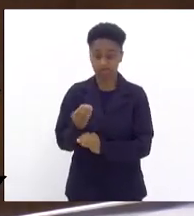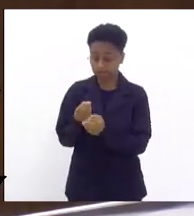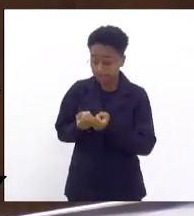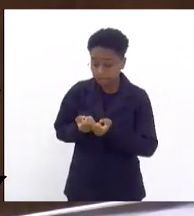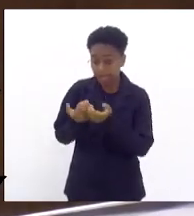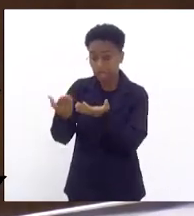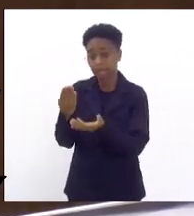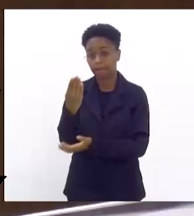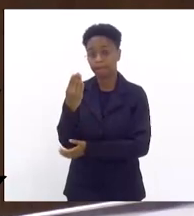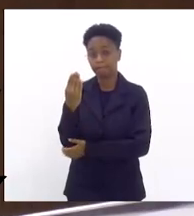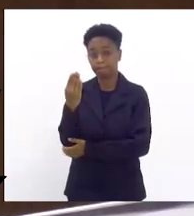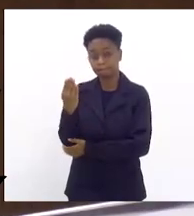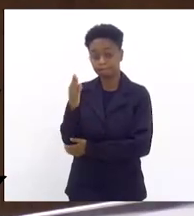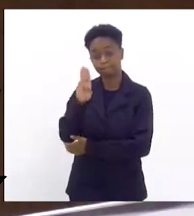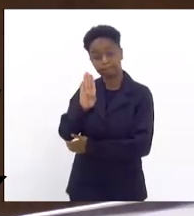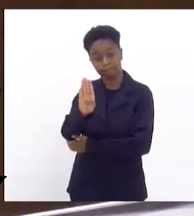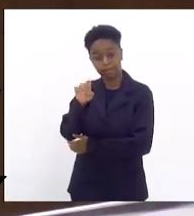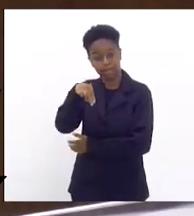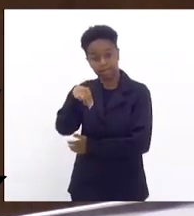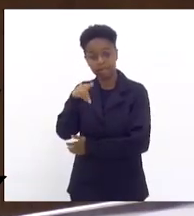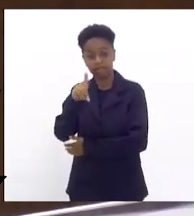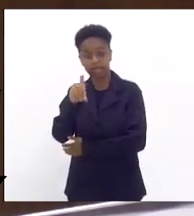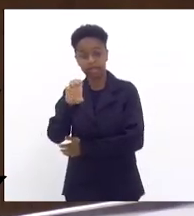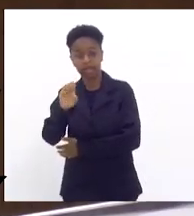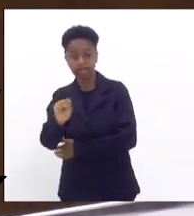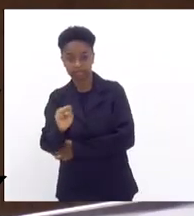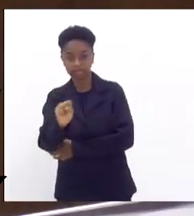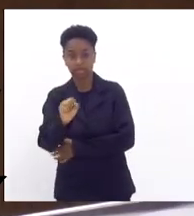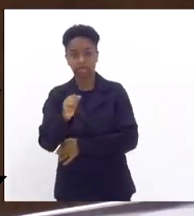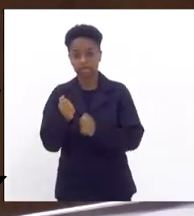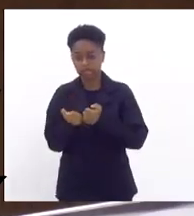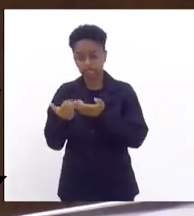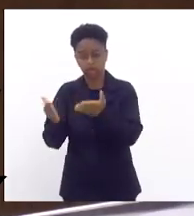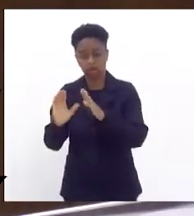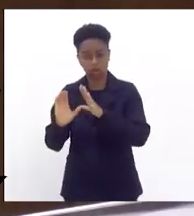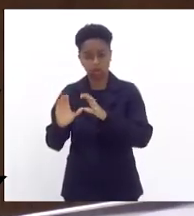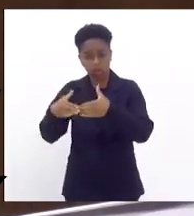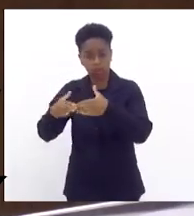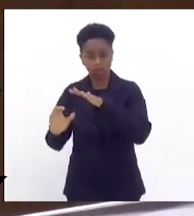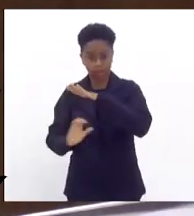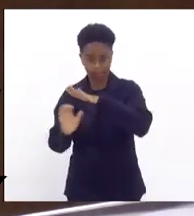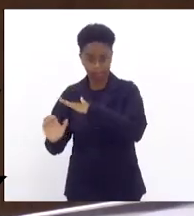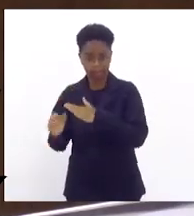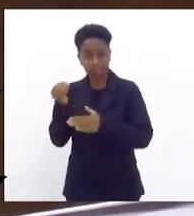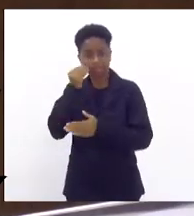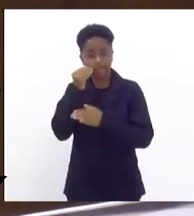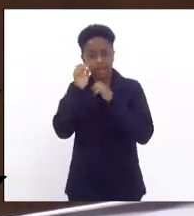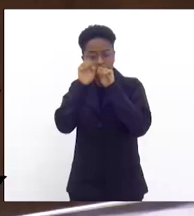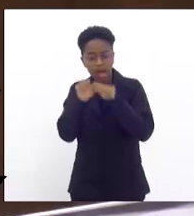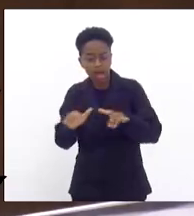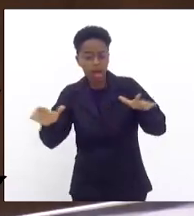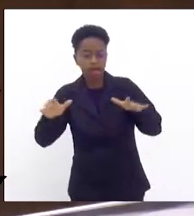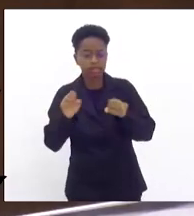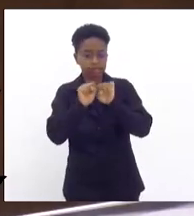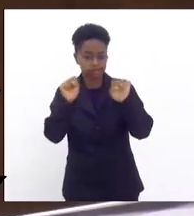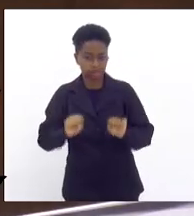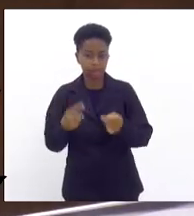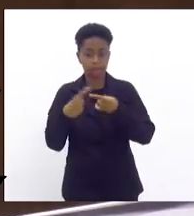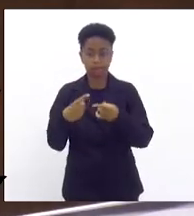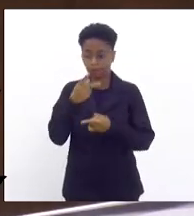pelo BNDES para esses grupos privados, para fazer a ampliação, ampliar o sistema não sei onde, porque a população atendida por água está